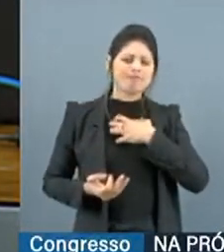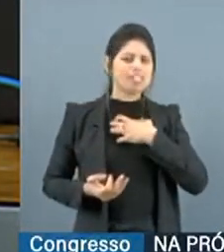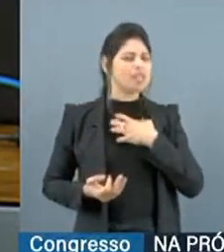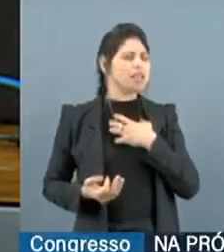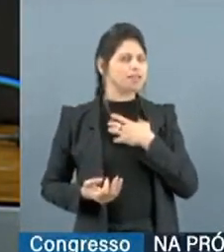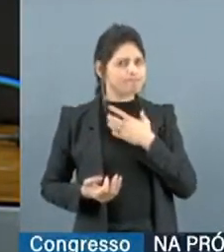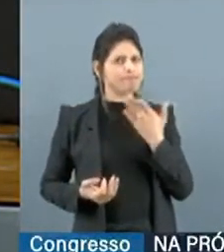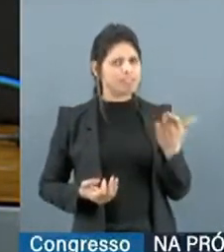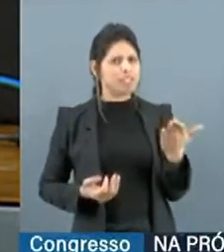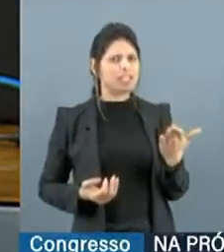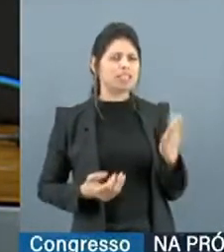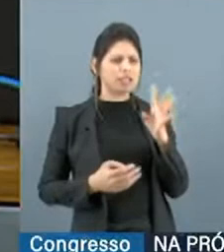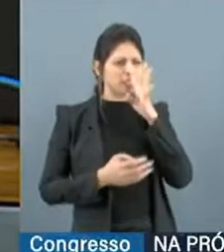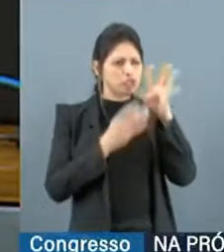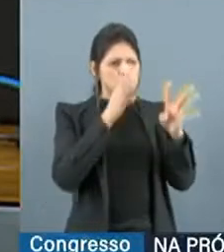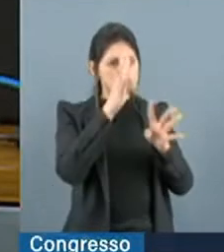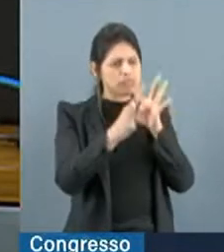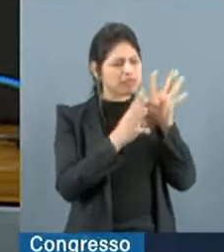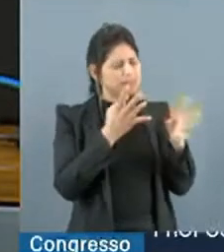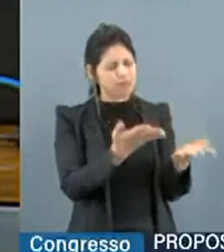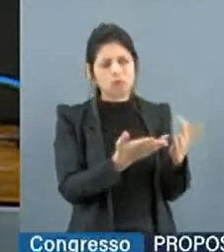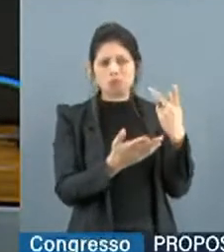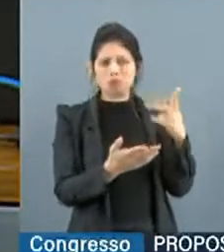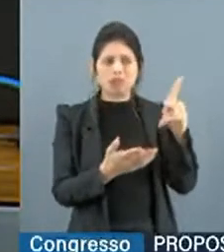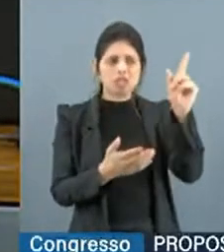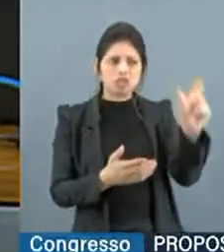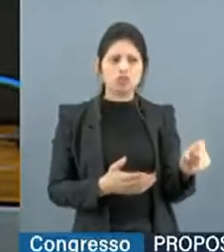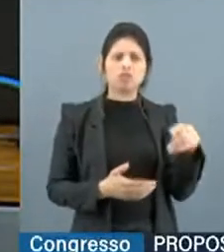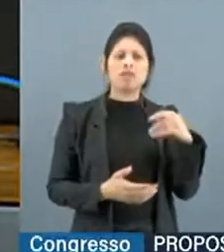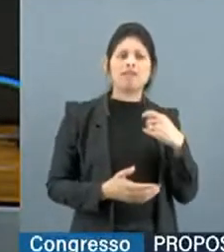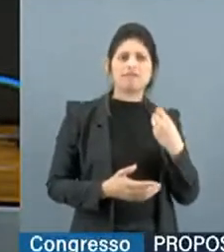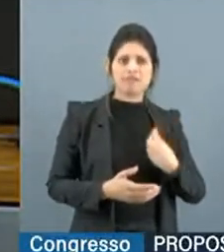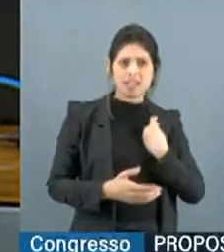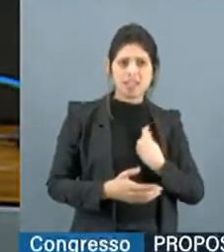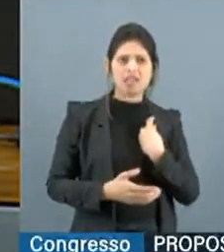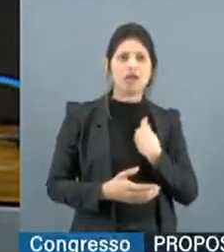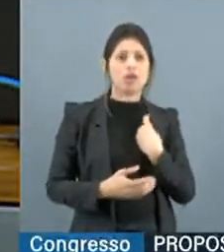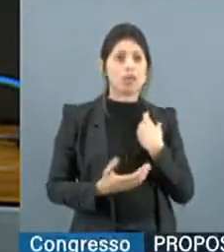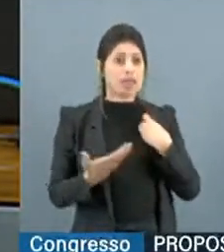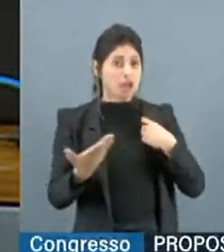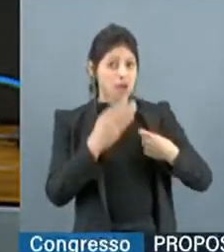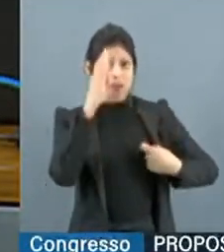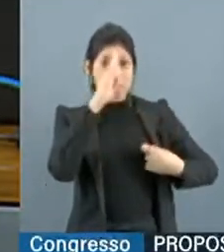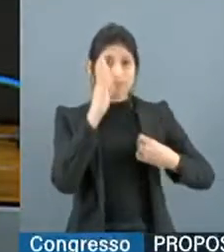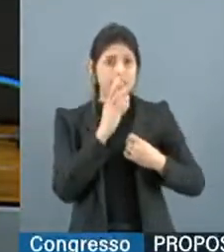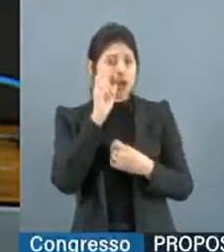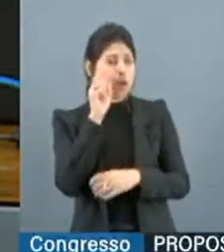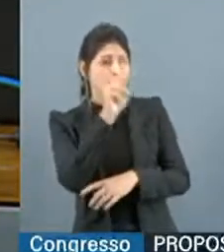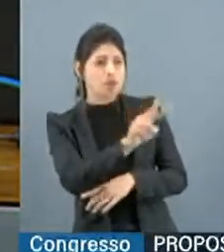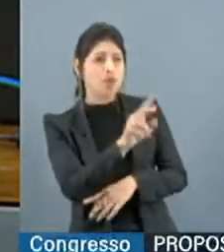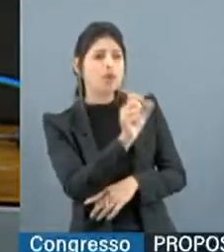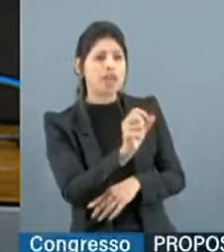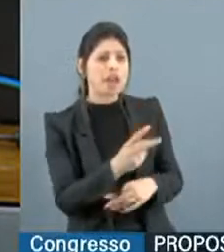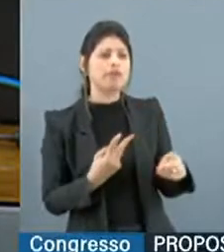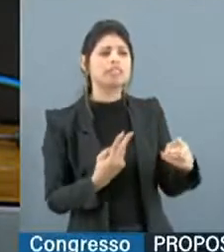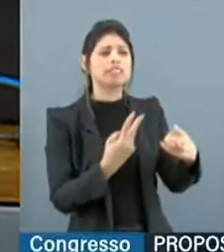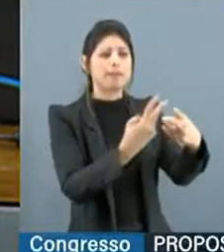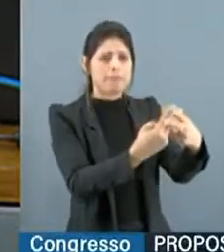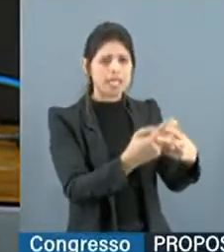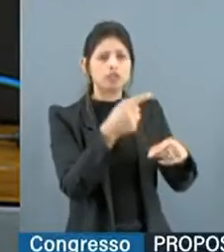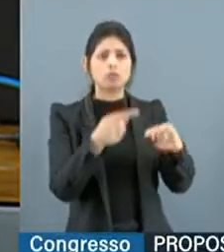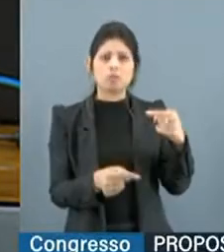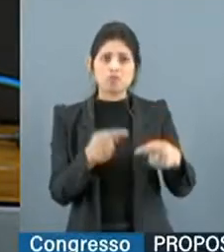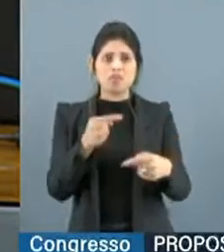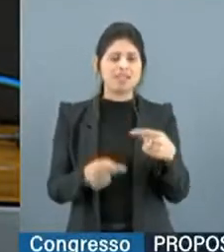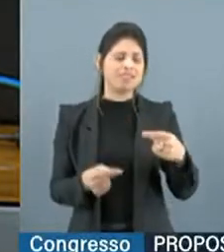Injustiçado. É isso que a gente está vendo no Brasil hoje. Para mim é muito claro que o senhor é um preso político